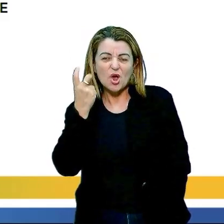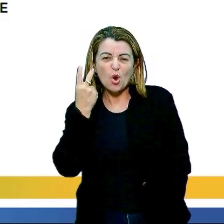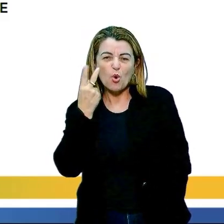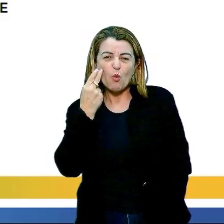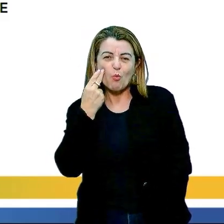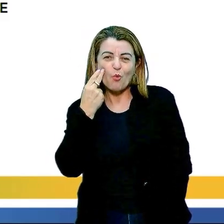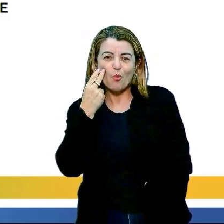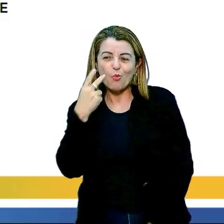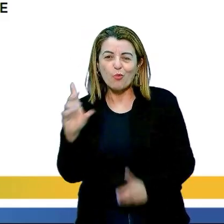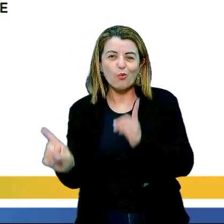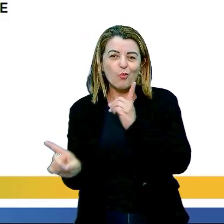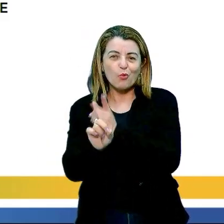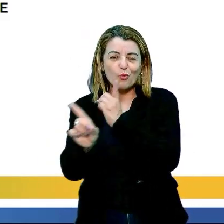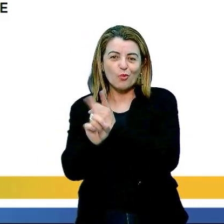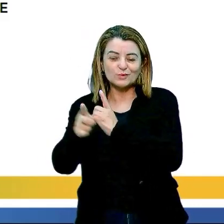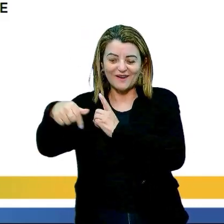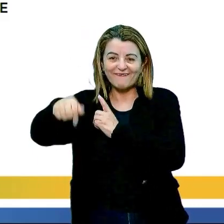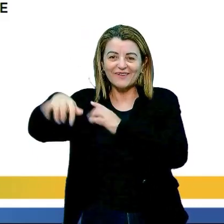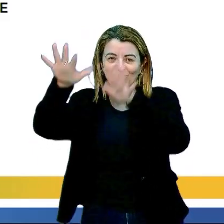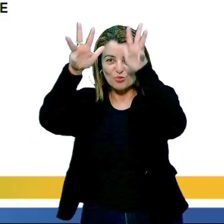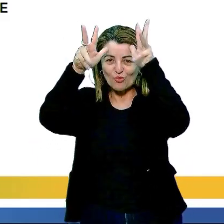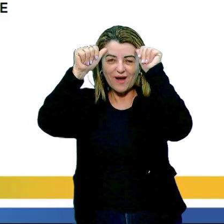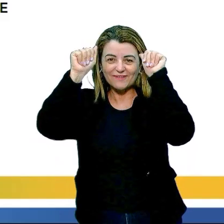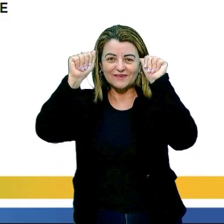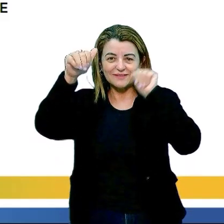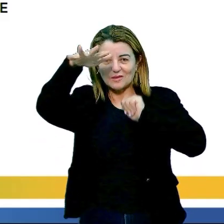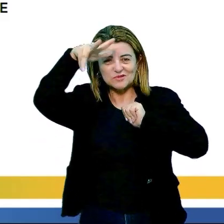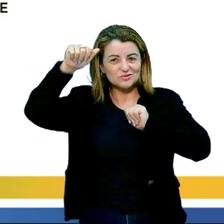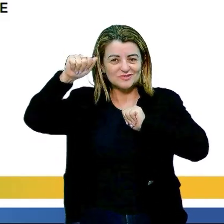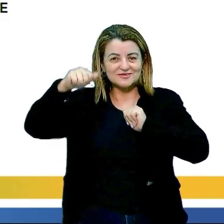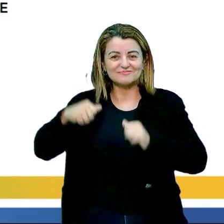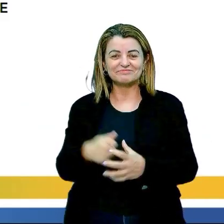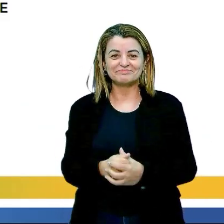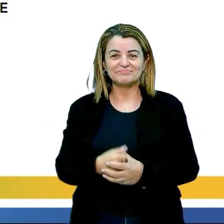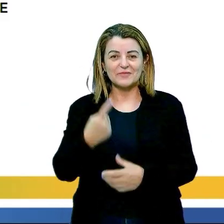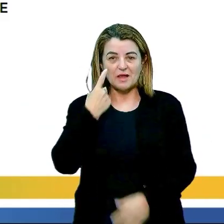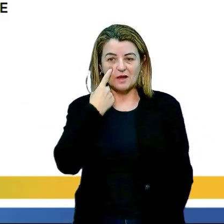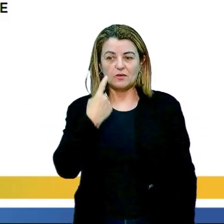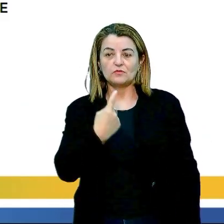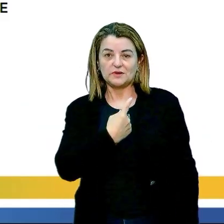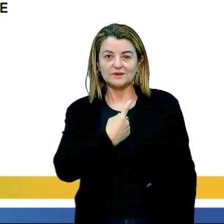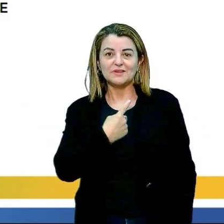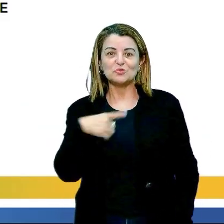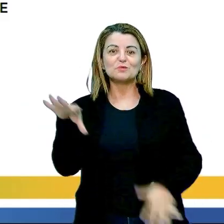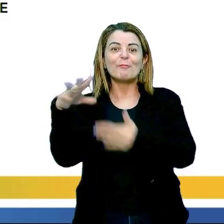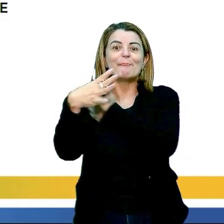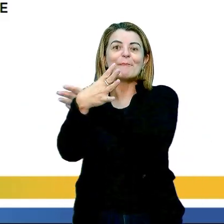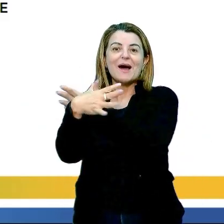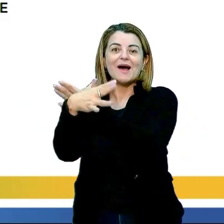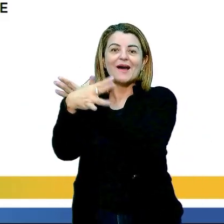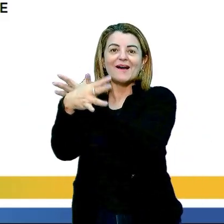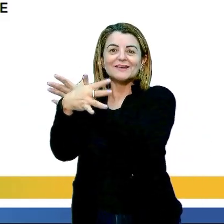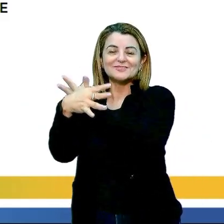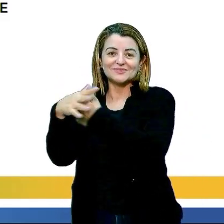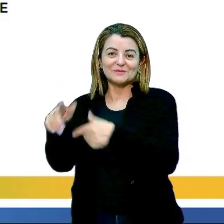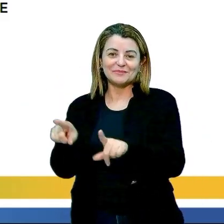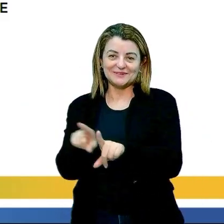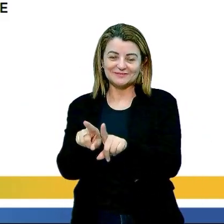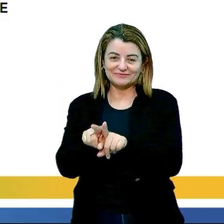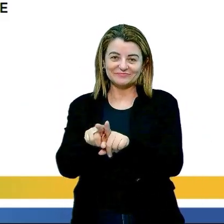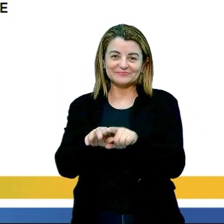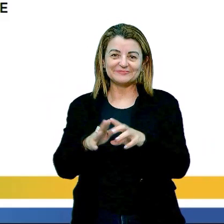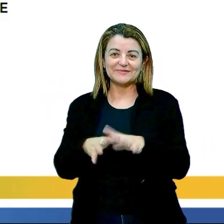nossa região. Então tá, ao conjunto de várias populações, e reparem aí que tem uns pássaros também, ao conjunto de